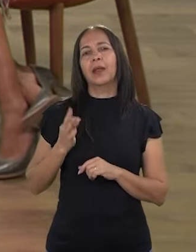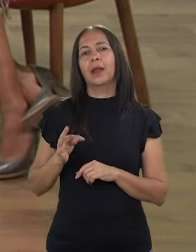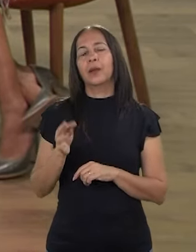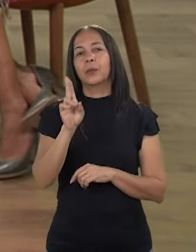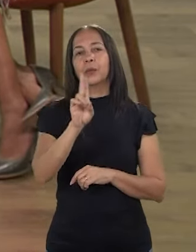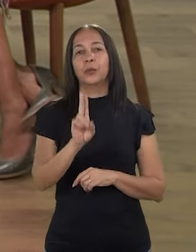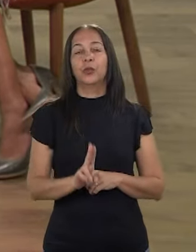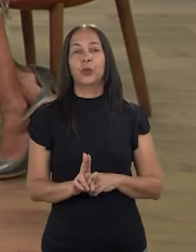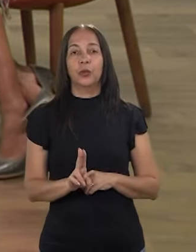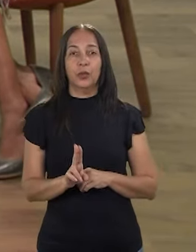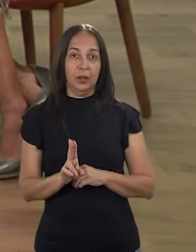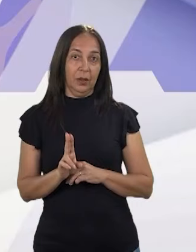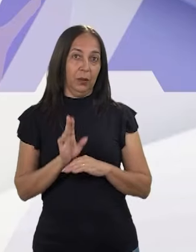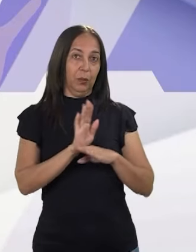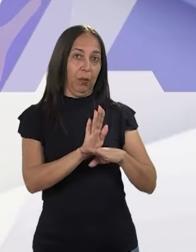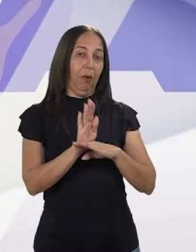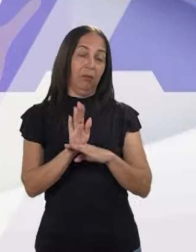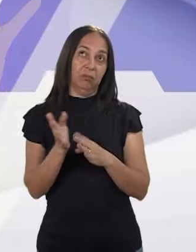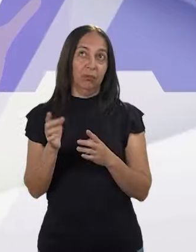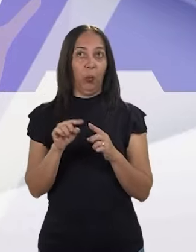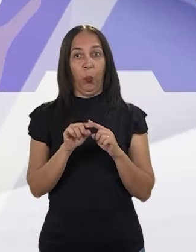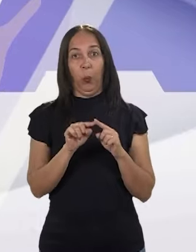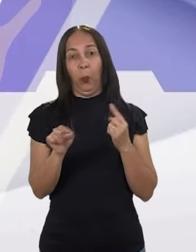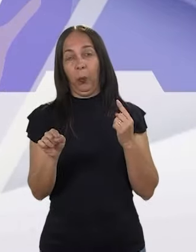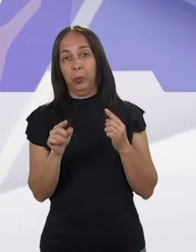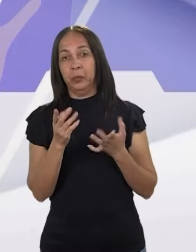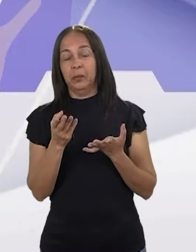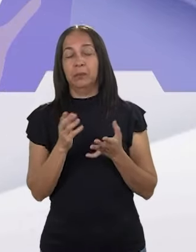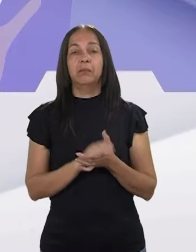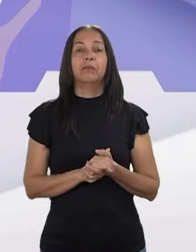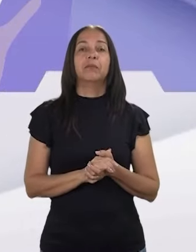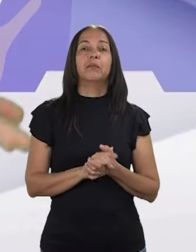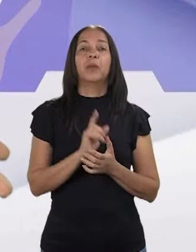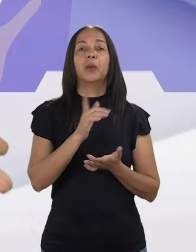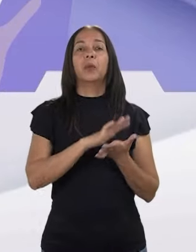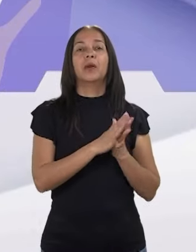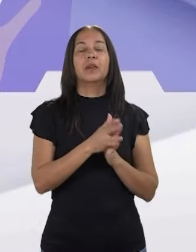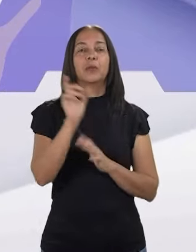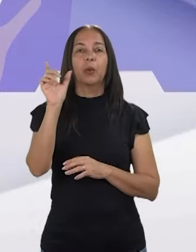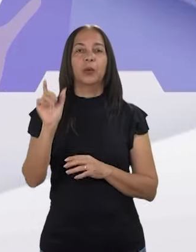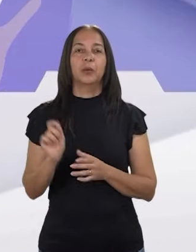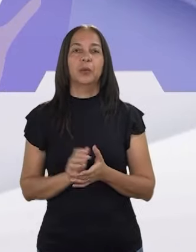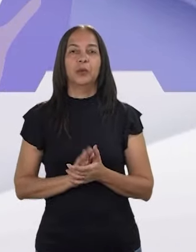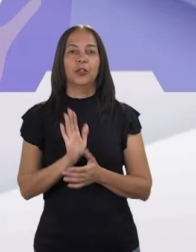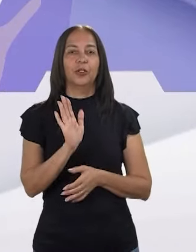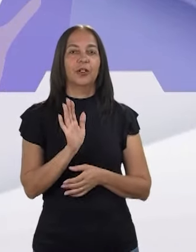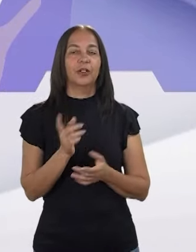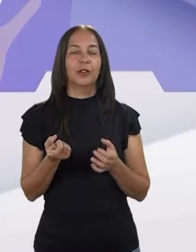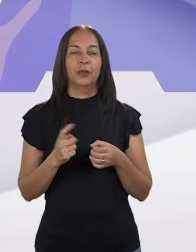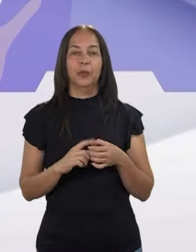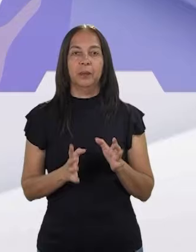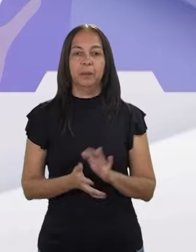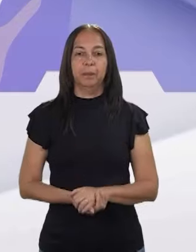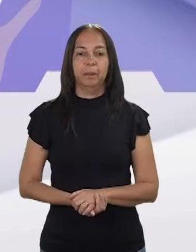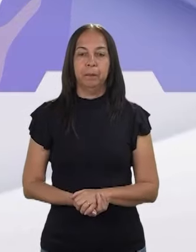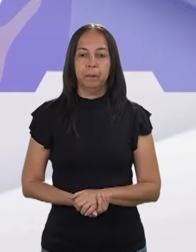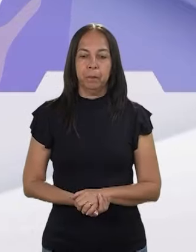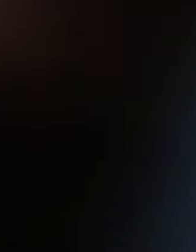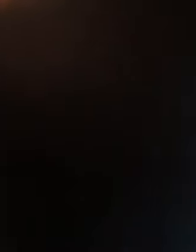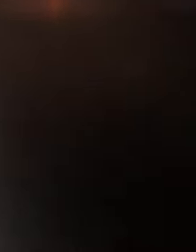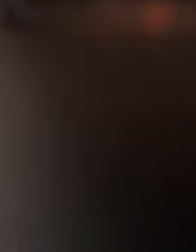as tecnologias que estão sendo usadas a favor ou contra né ou estão sendo utilizadas pelo racismo algoritmo a gente volta já já no